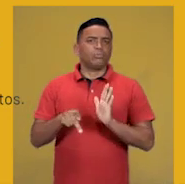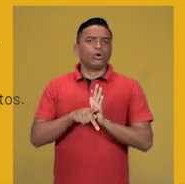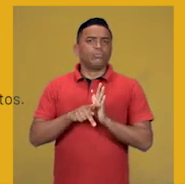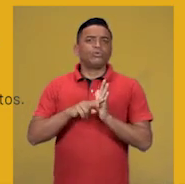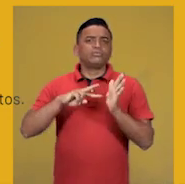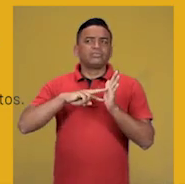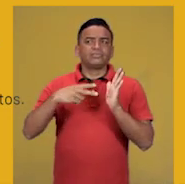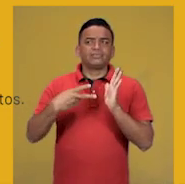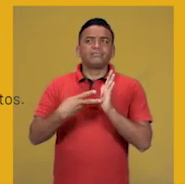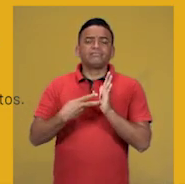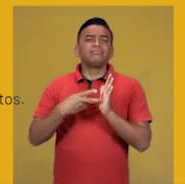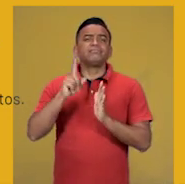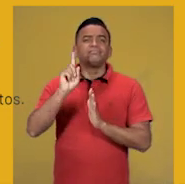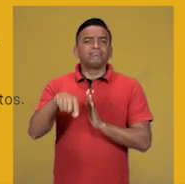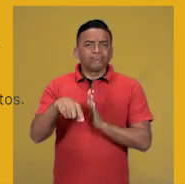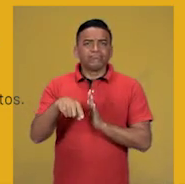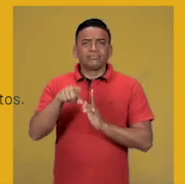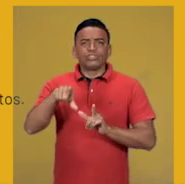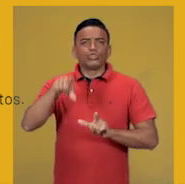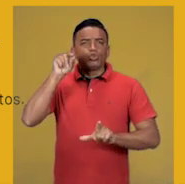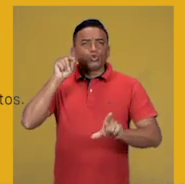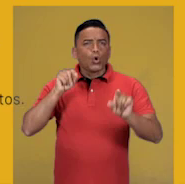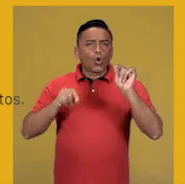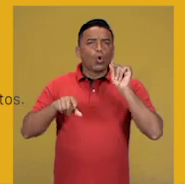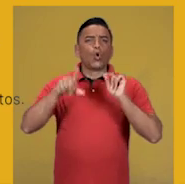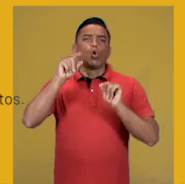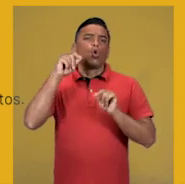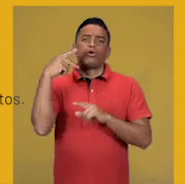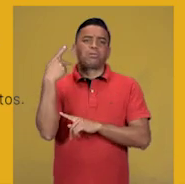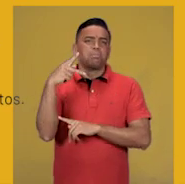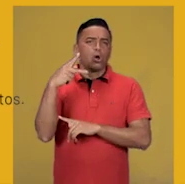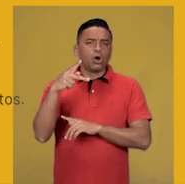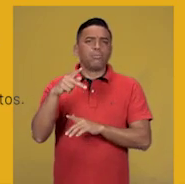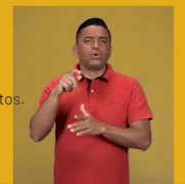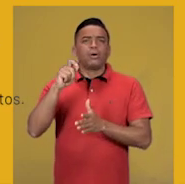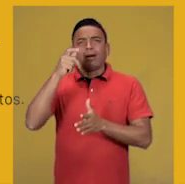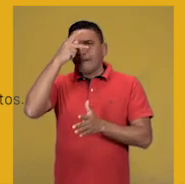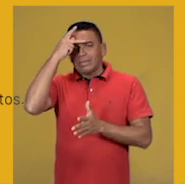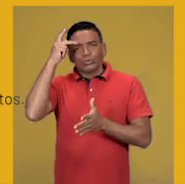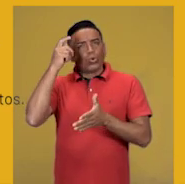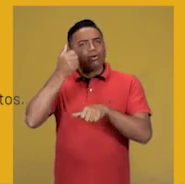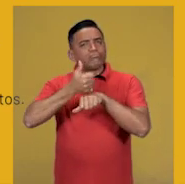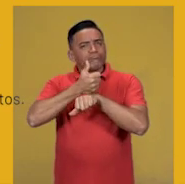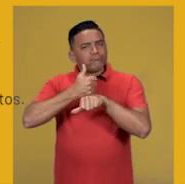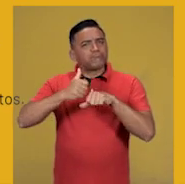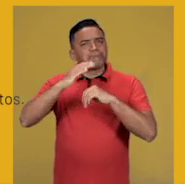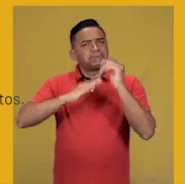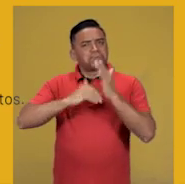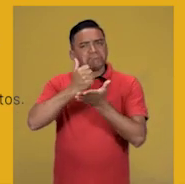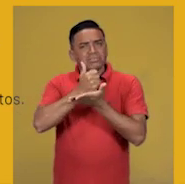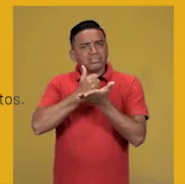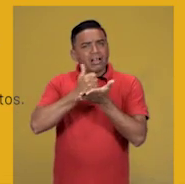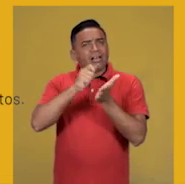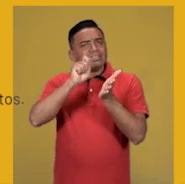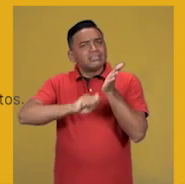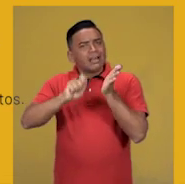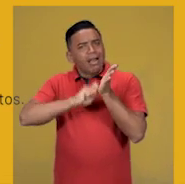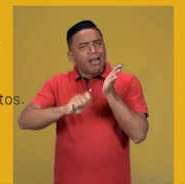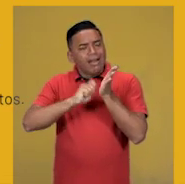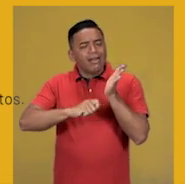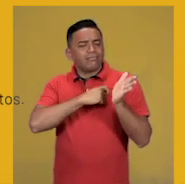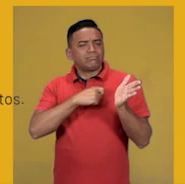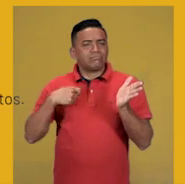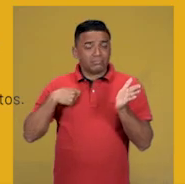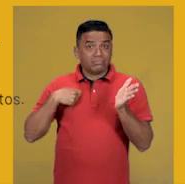a partir das escolhas de itens lexicais feitas pelo autor. Estabelecer relações entre informação não